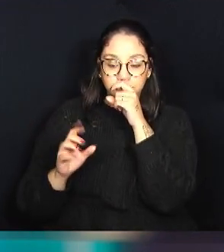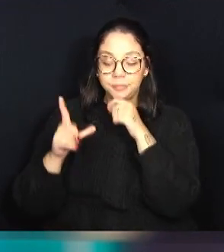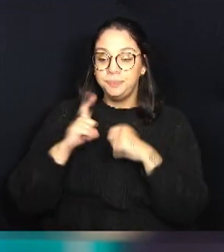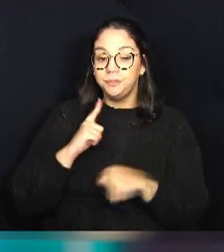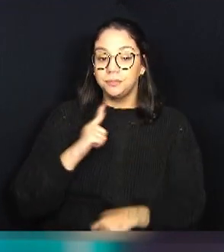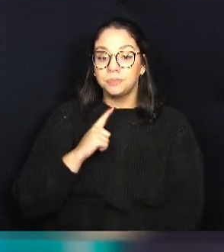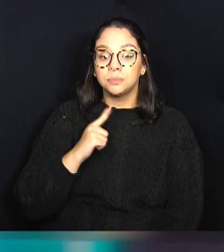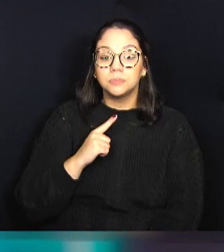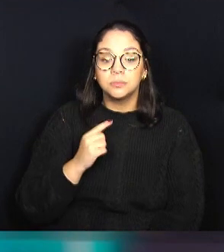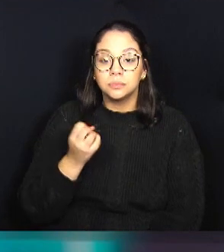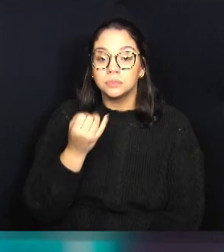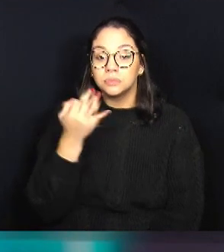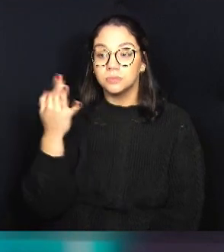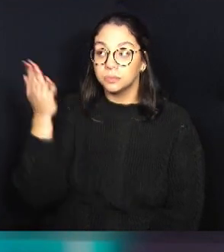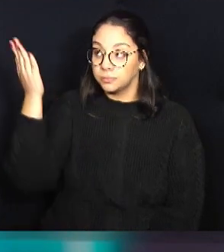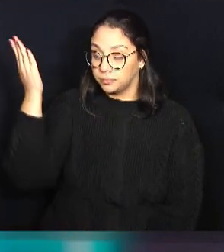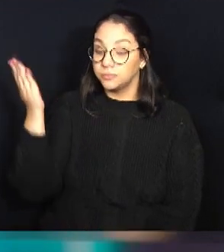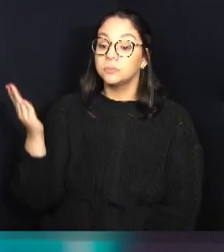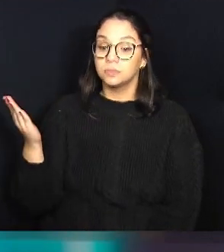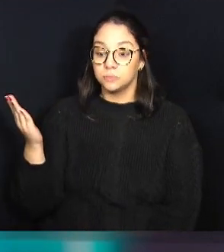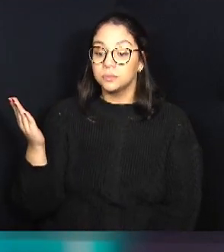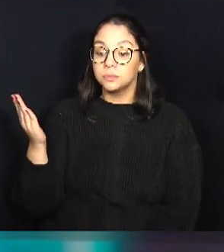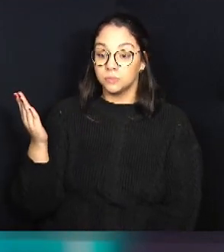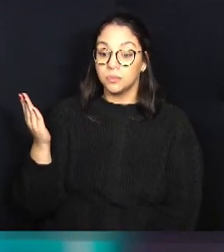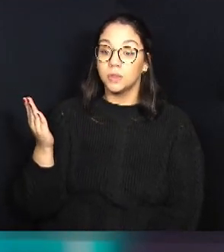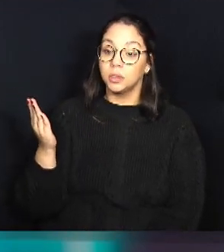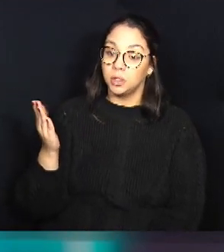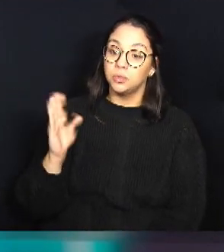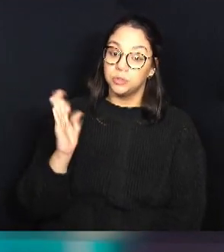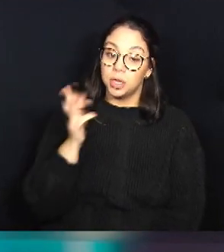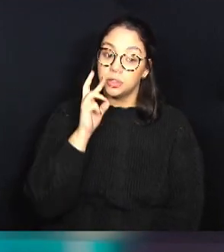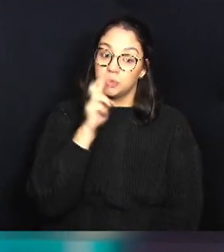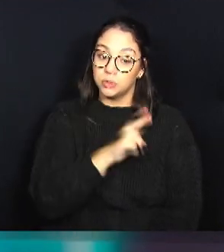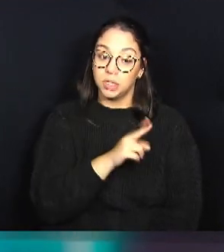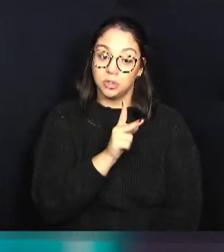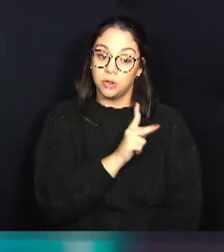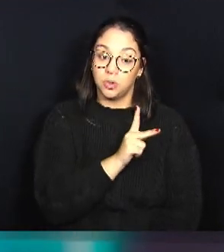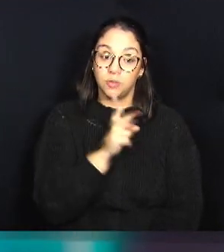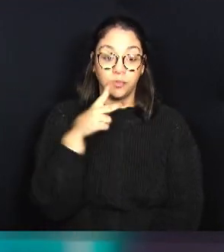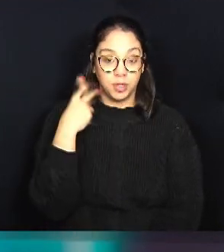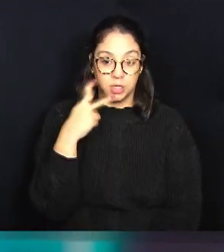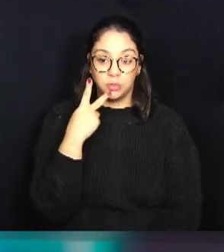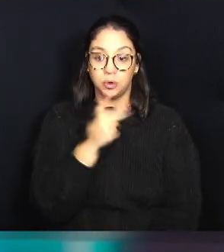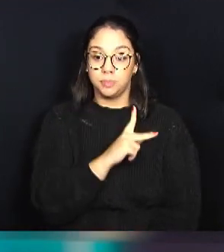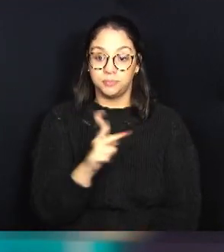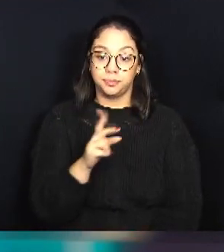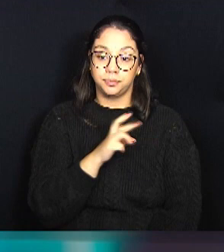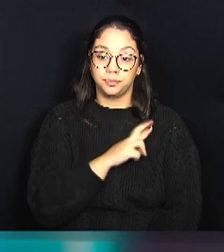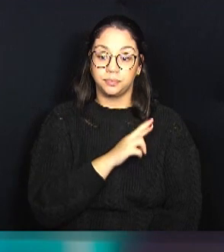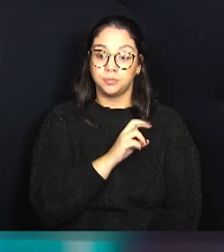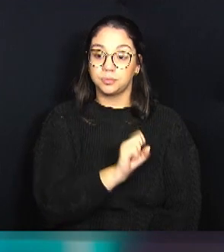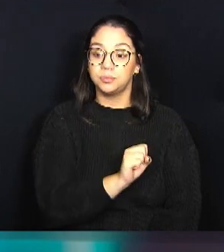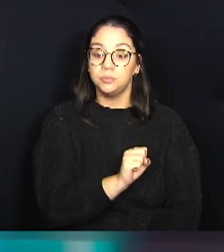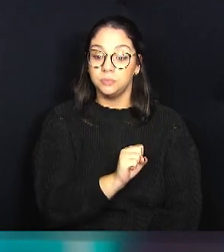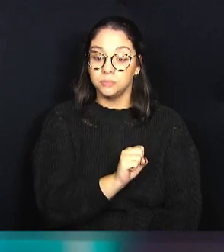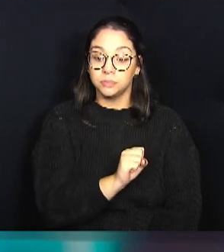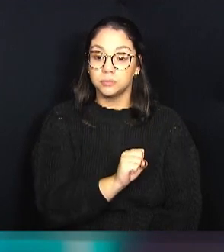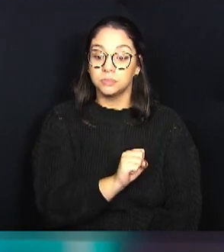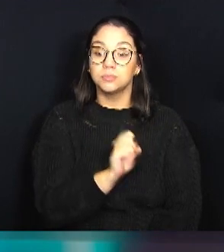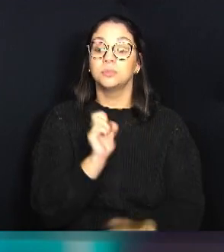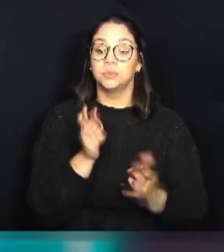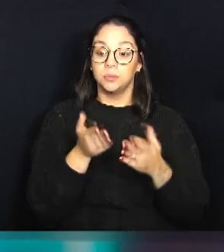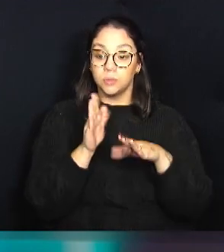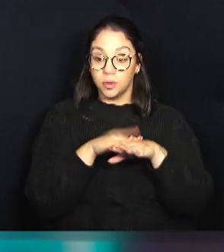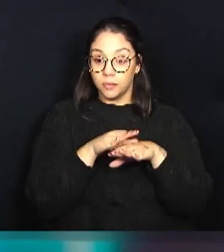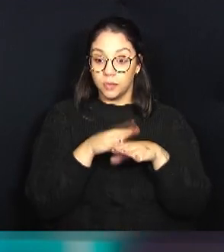10.758.611.000. Então, então já respondendo a pergunta do vereador Rossini, é isso que executamos até agora.